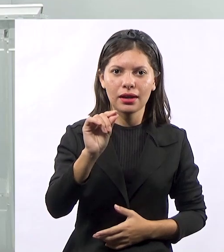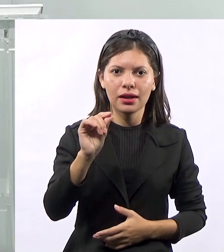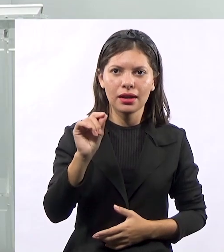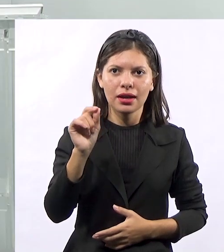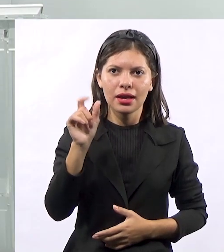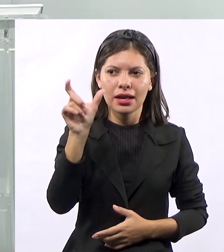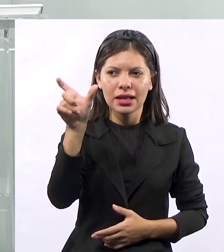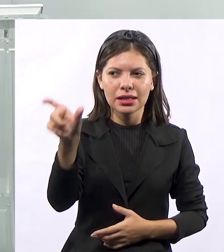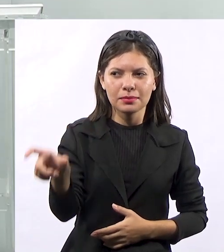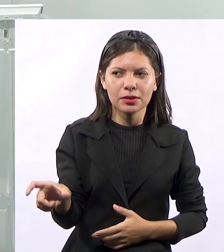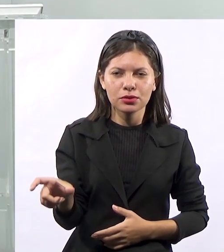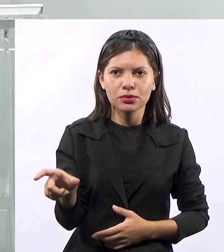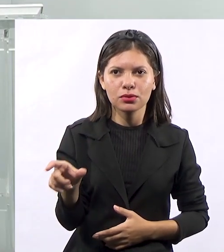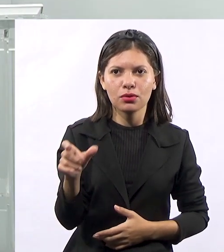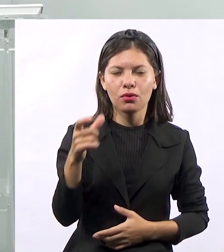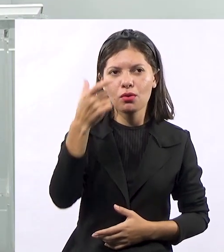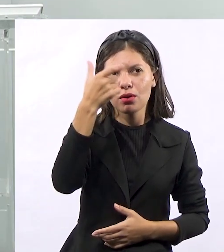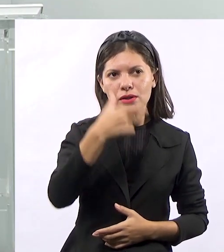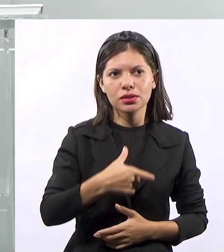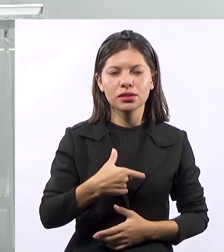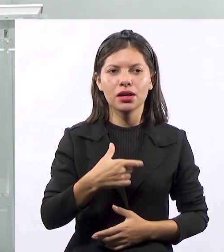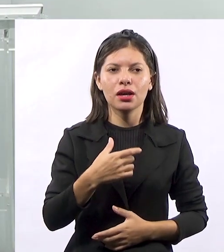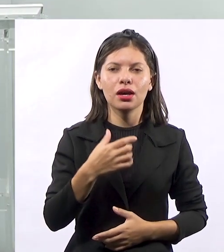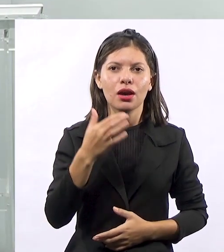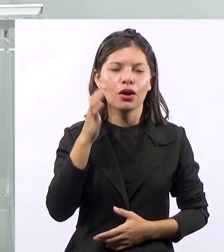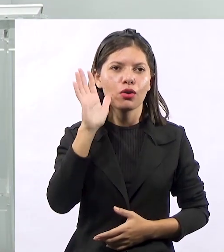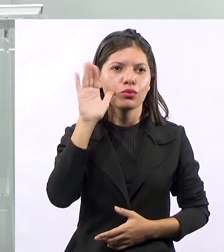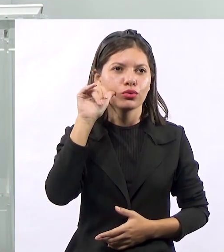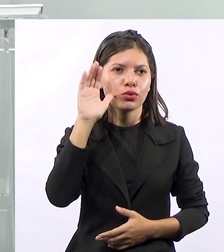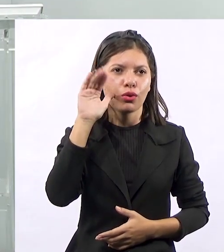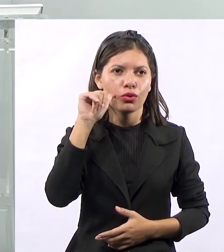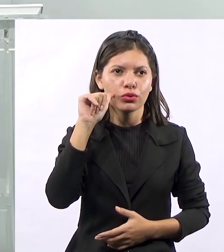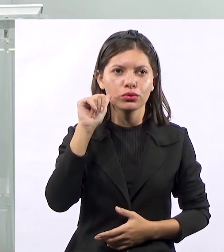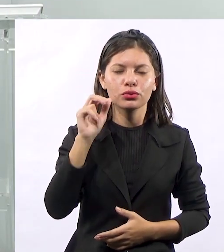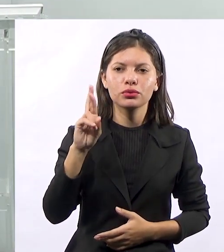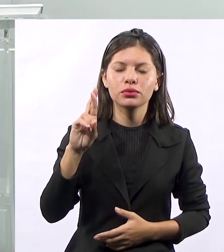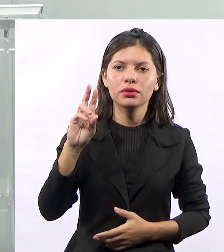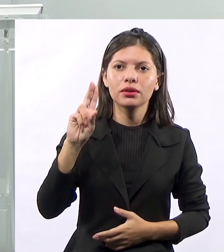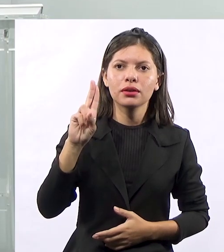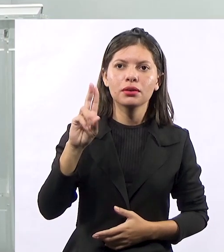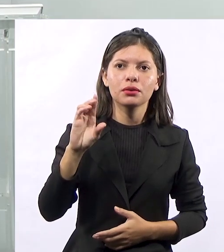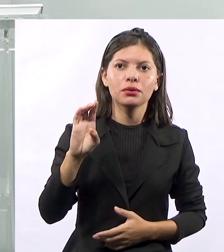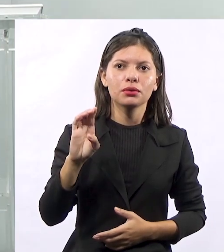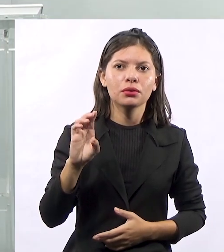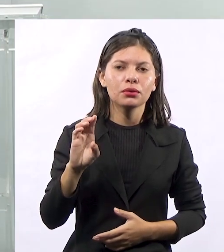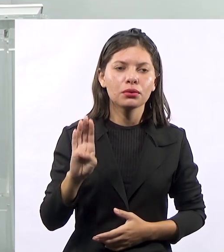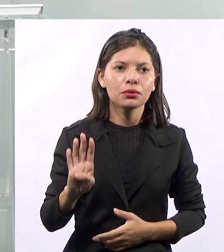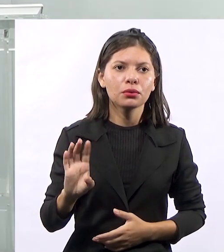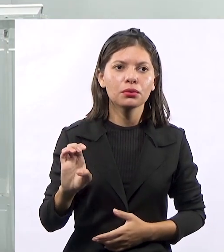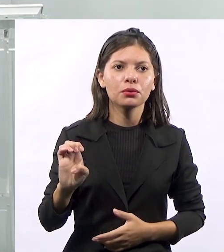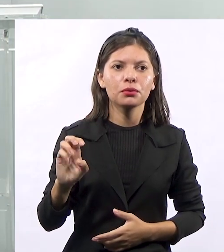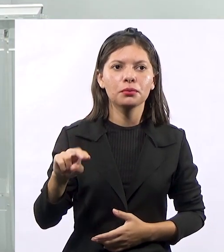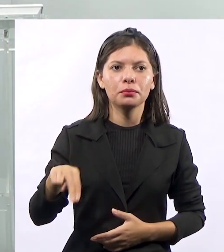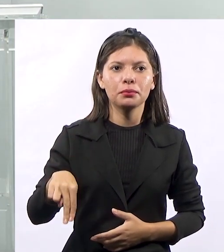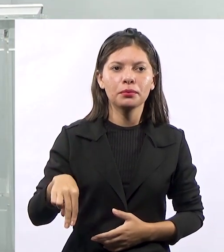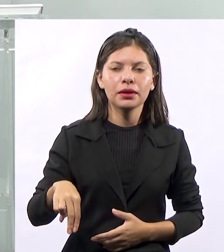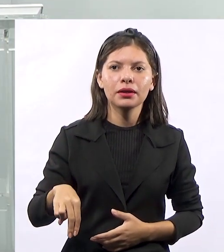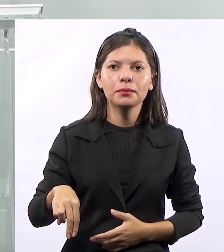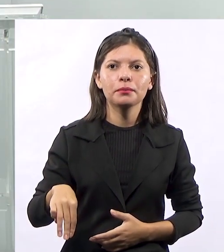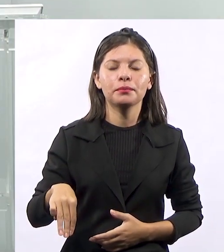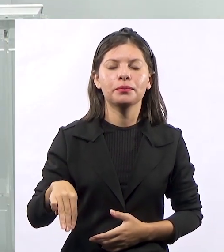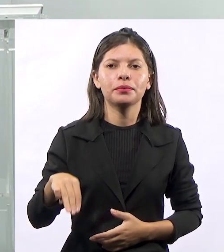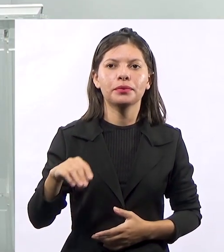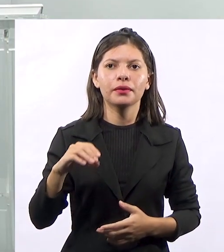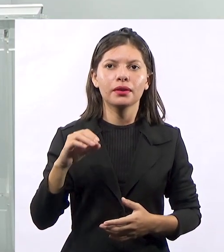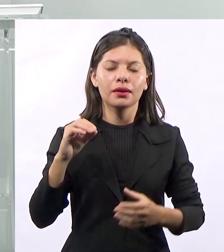ser curiosos. Rubem Alves diz que a escola tinha que motivar, incentivar e manter